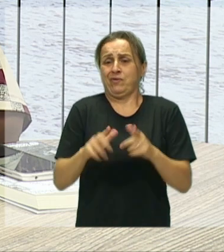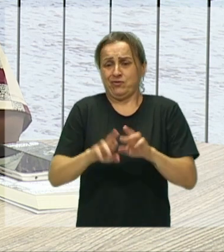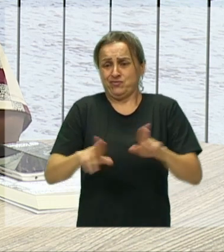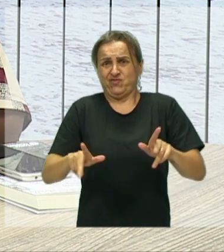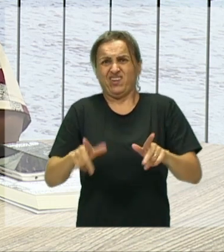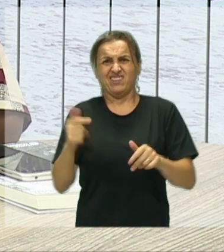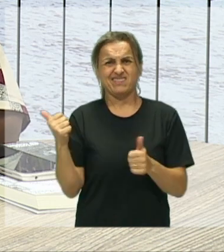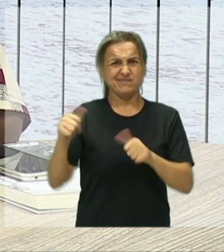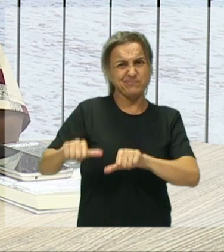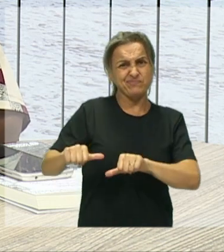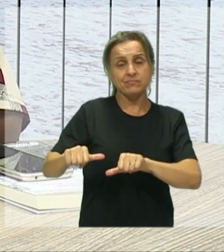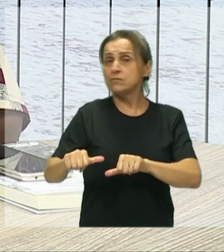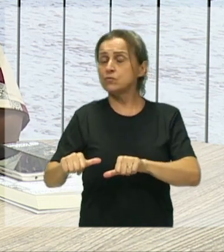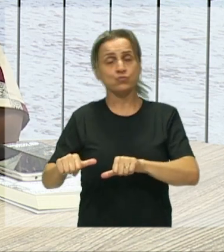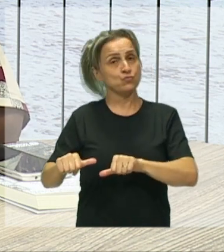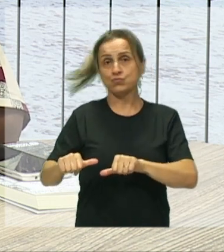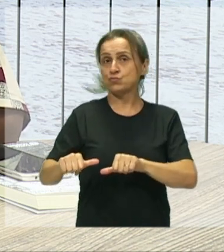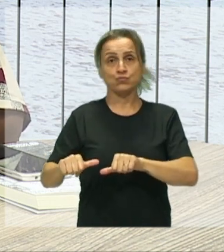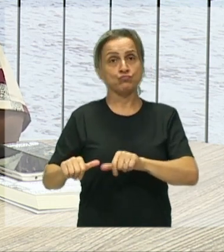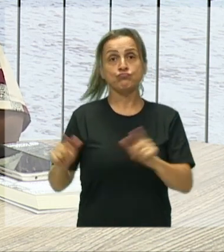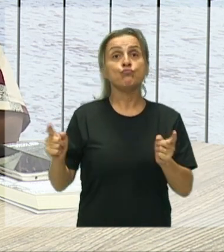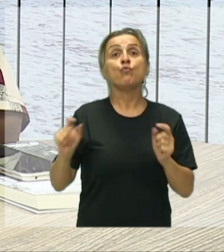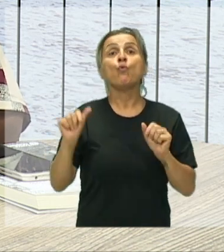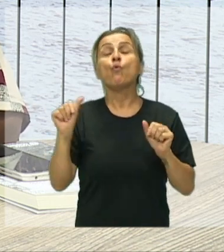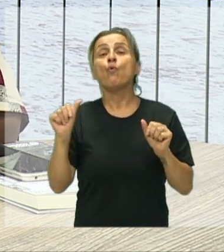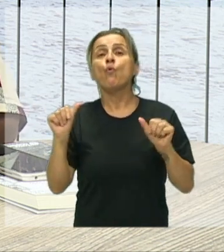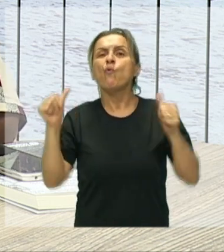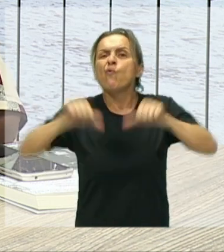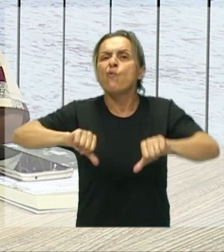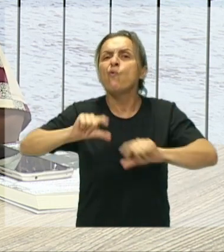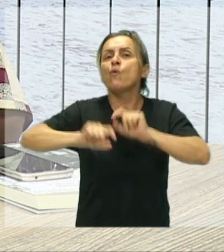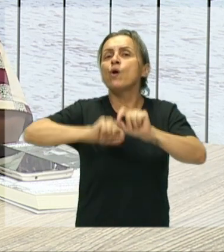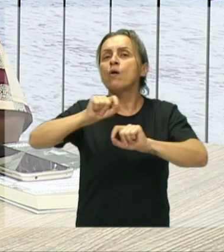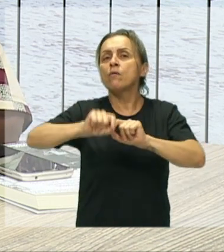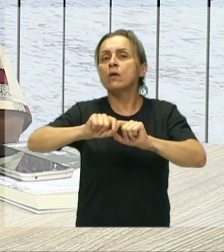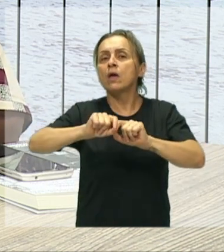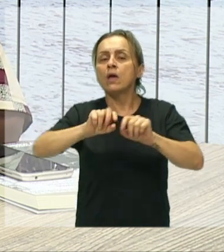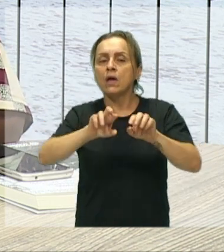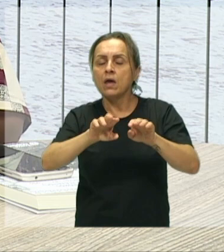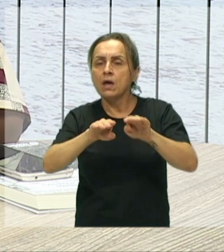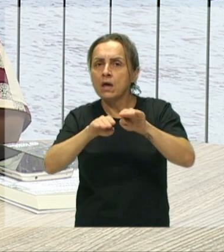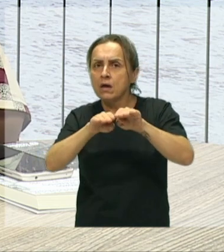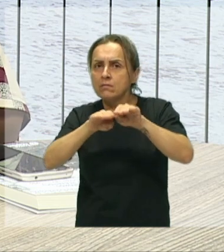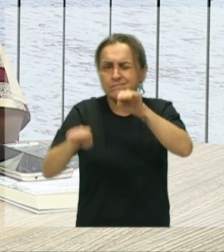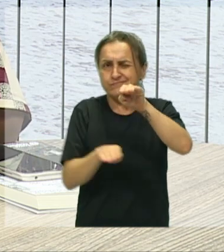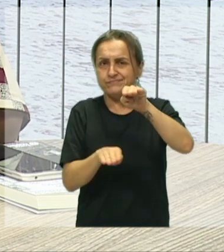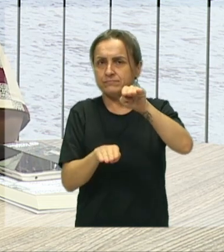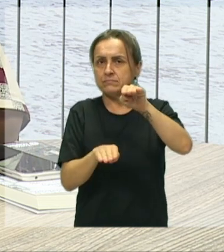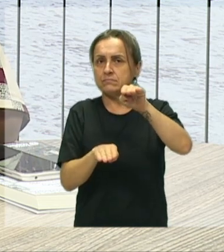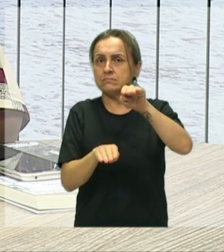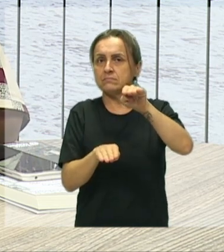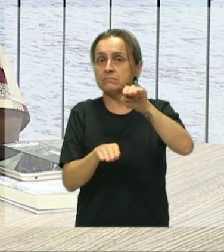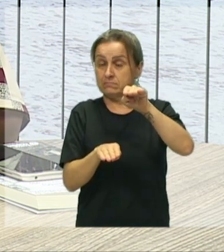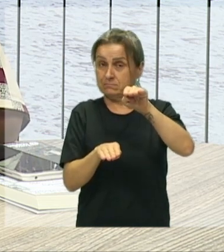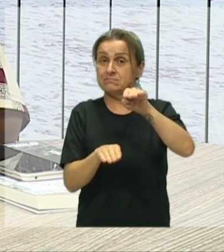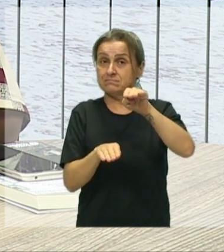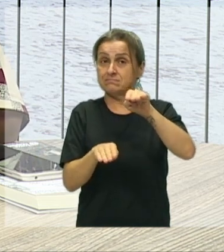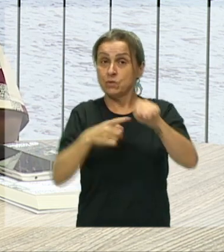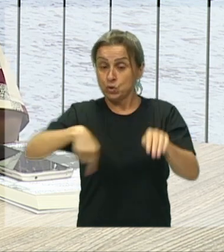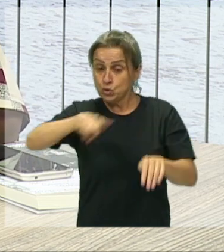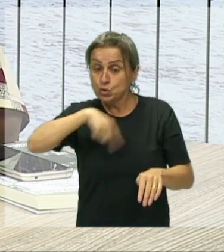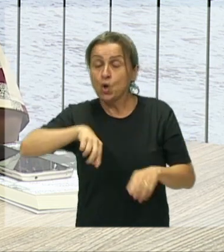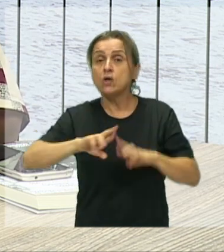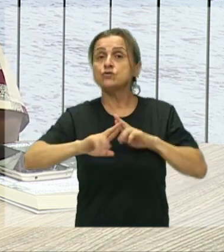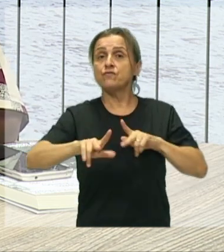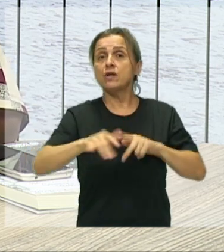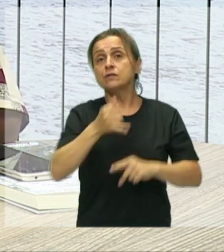a desigualdade. E às vezes a gente confunde diferença com desigualdade. Nós somos diferentes. Você é